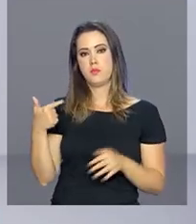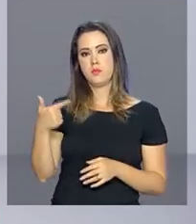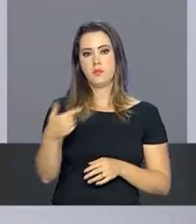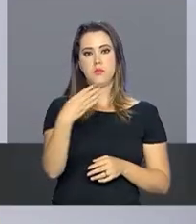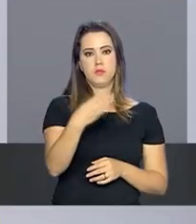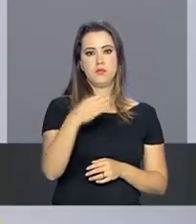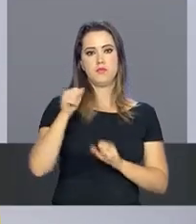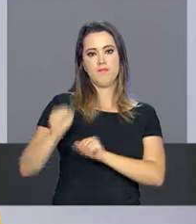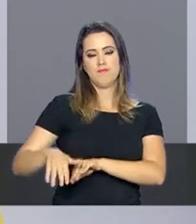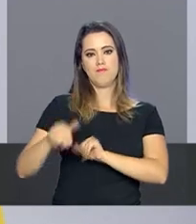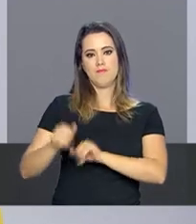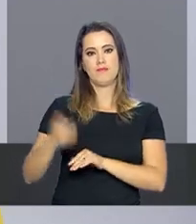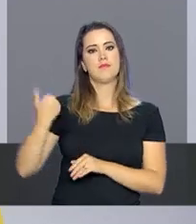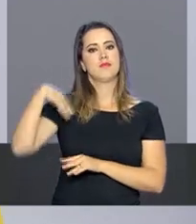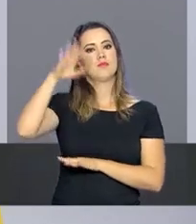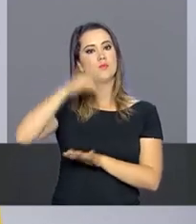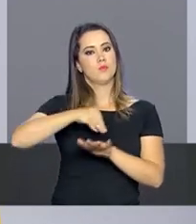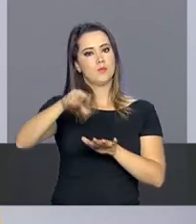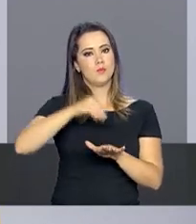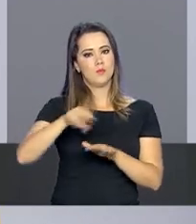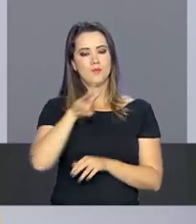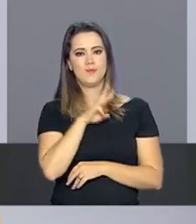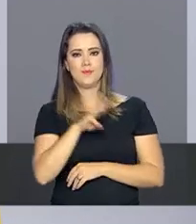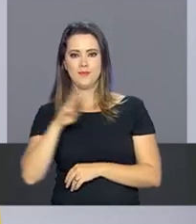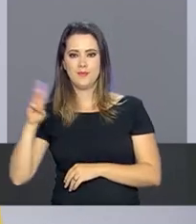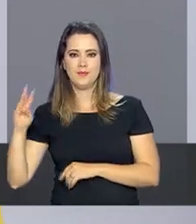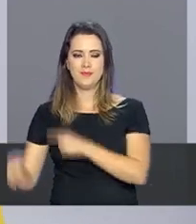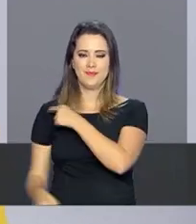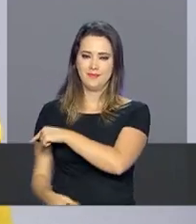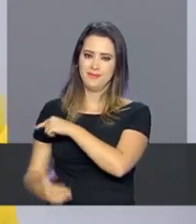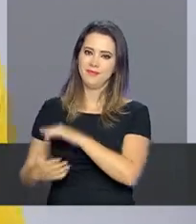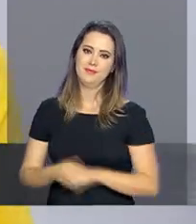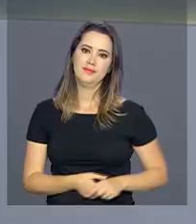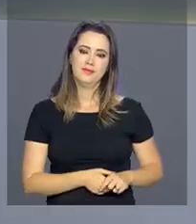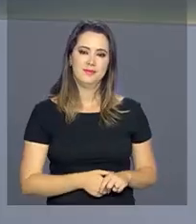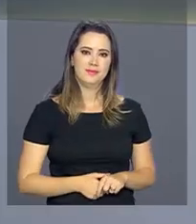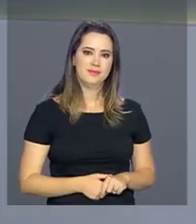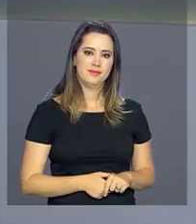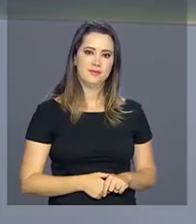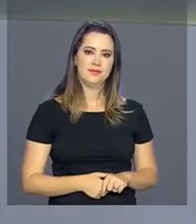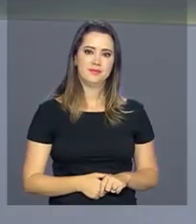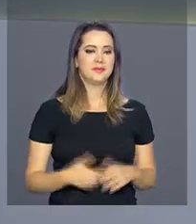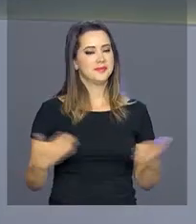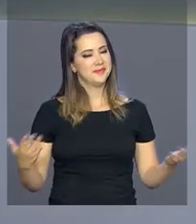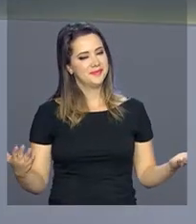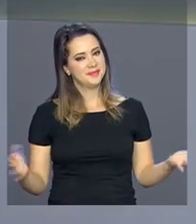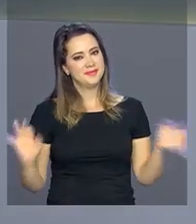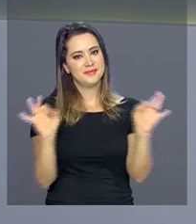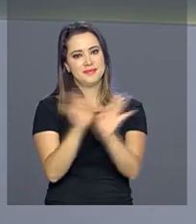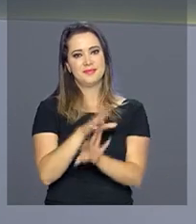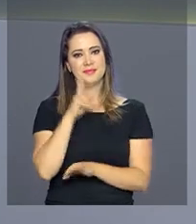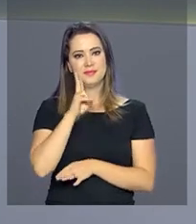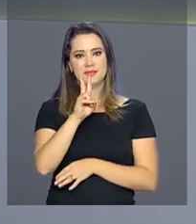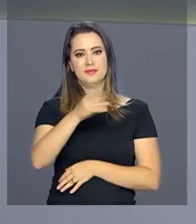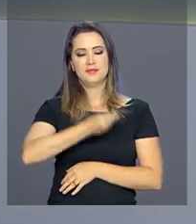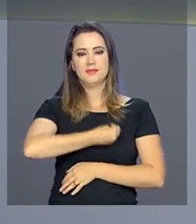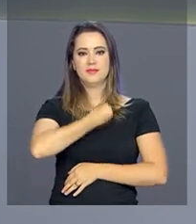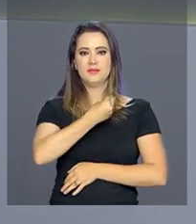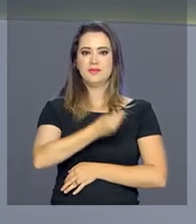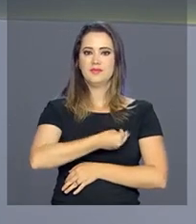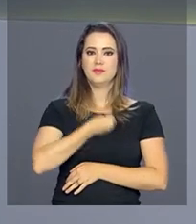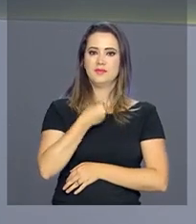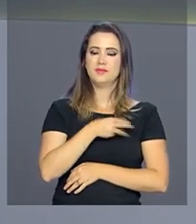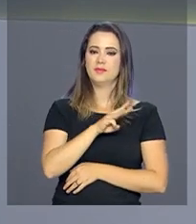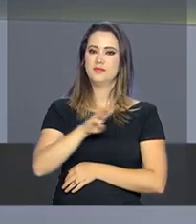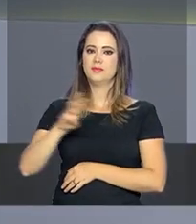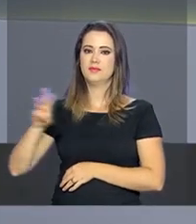24 de setembro. Mais informações na página da Ancine. Nós ficamos por aqui. Você acompanha a programação